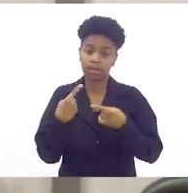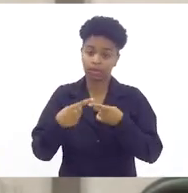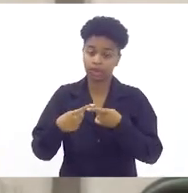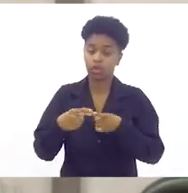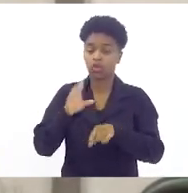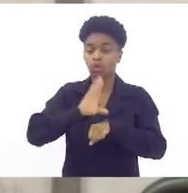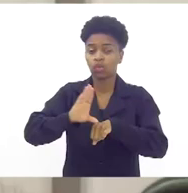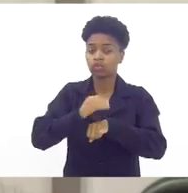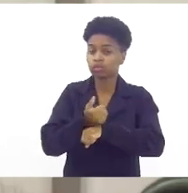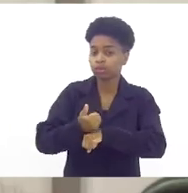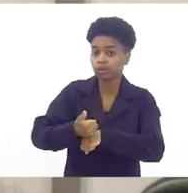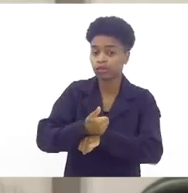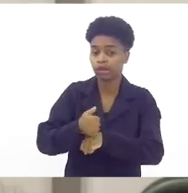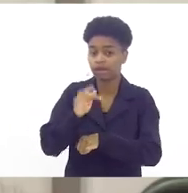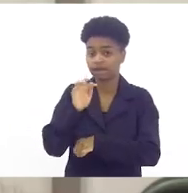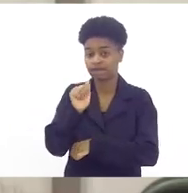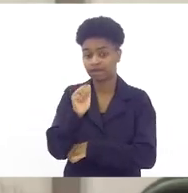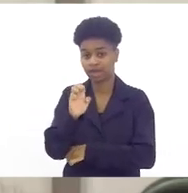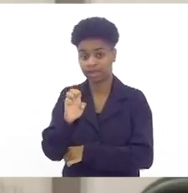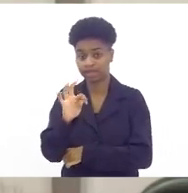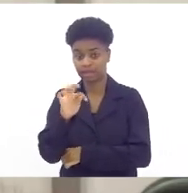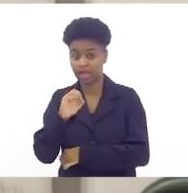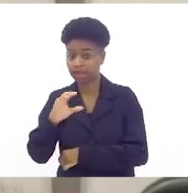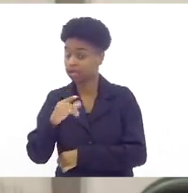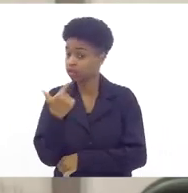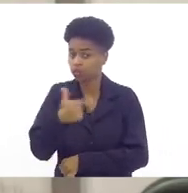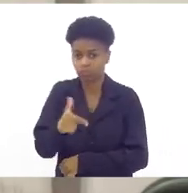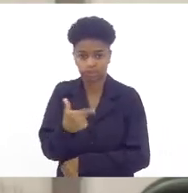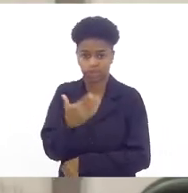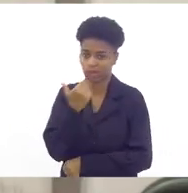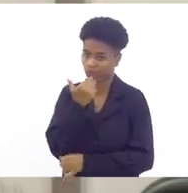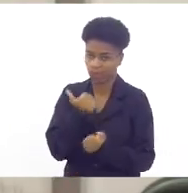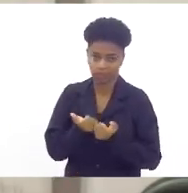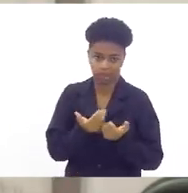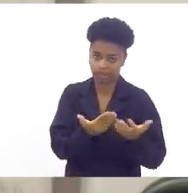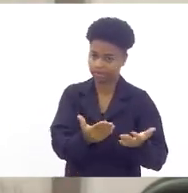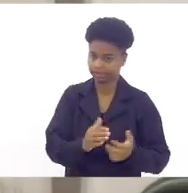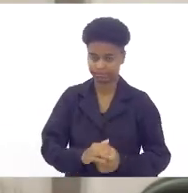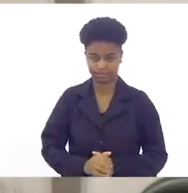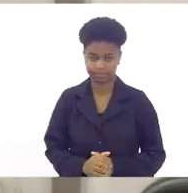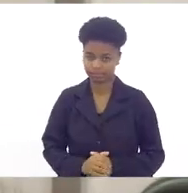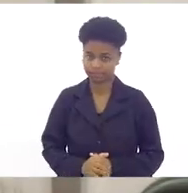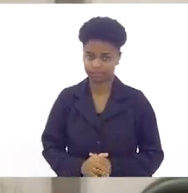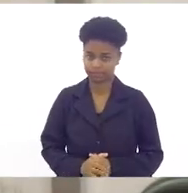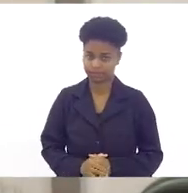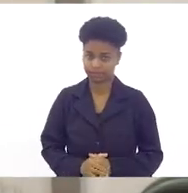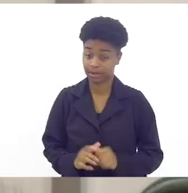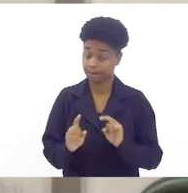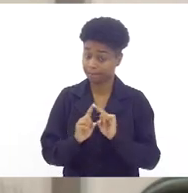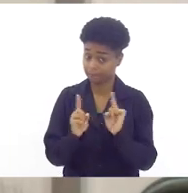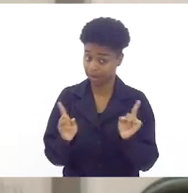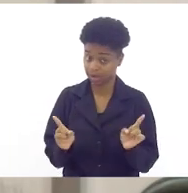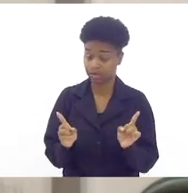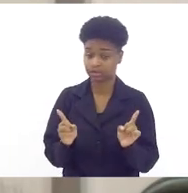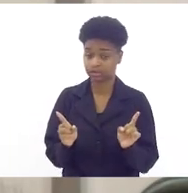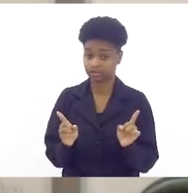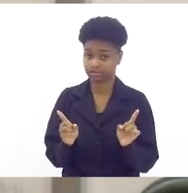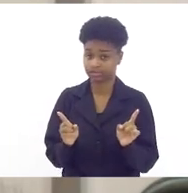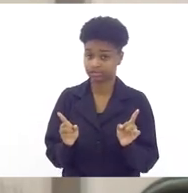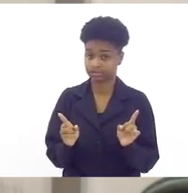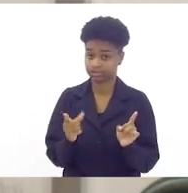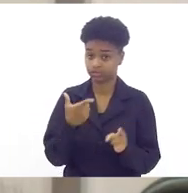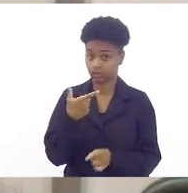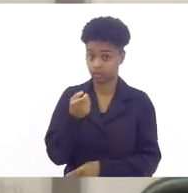da Faetec não tem alimentação garantida mas mas é